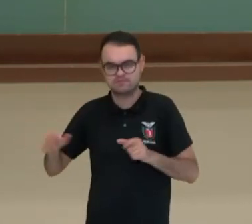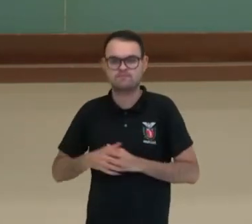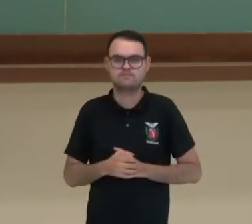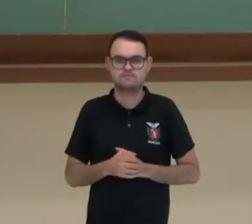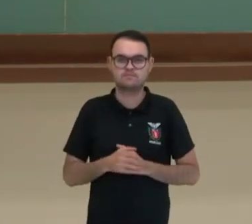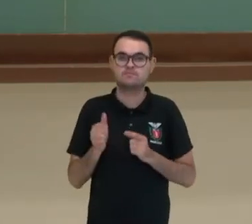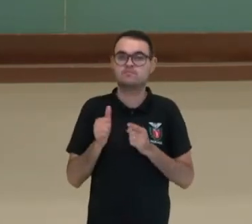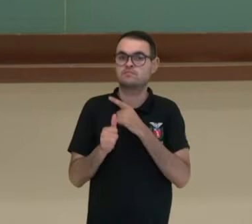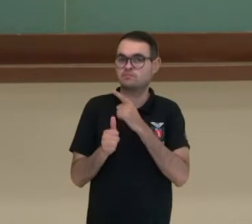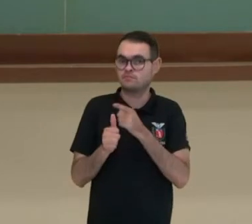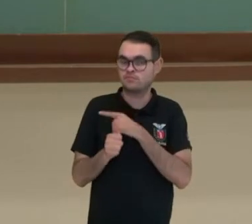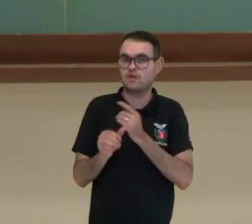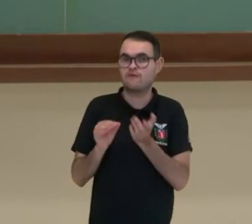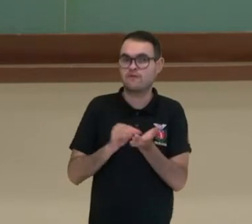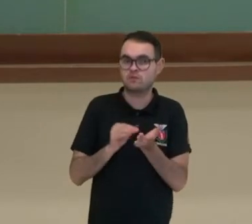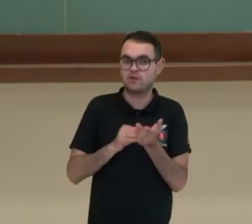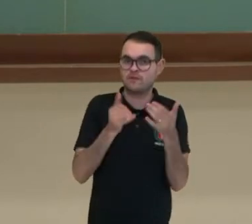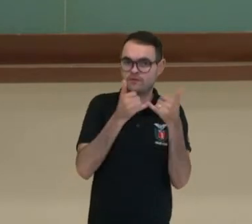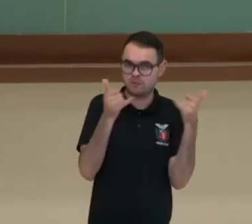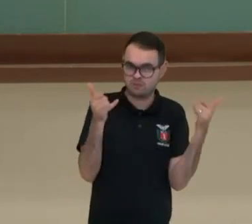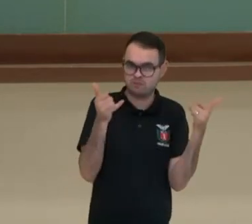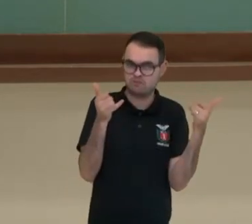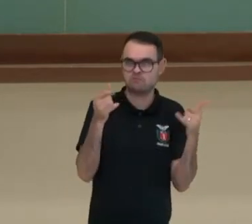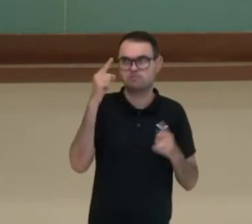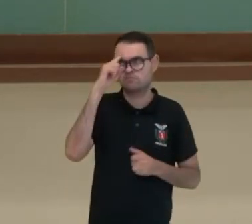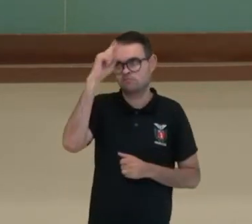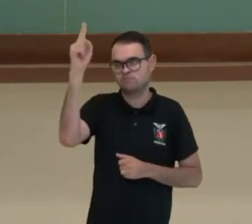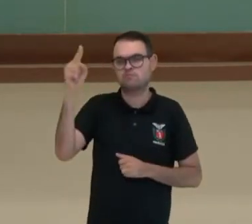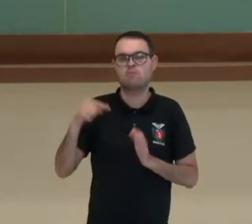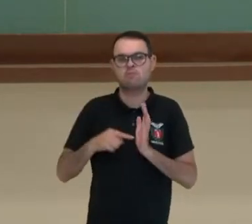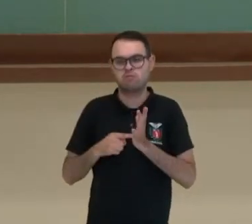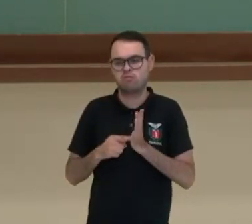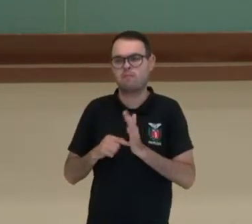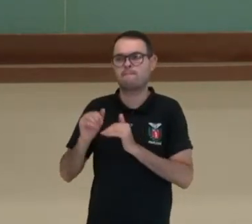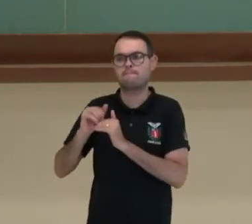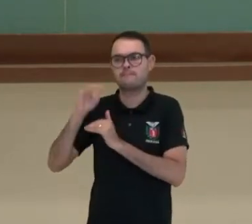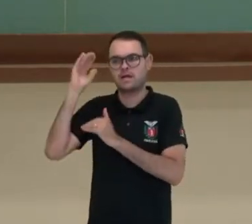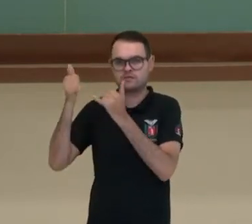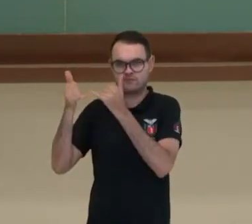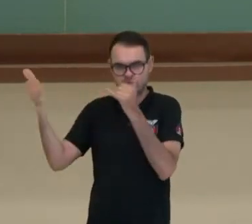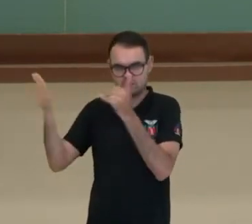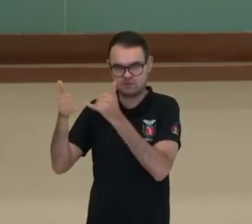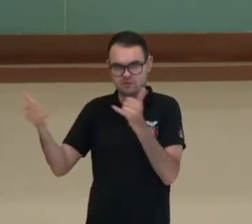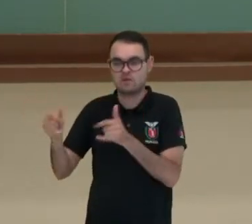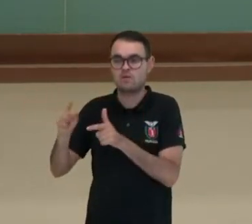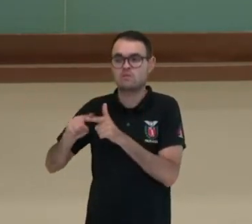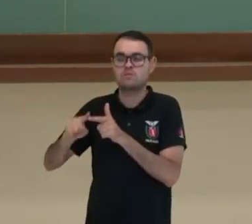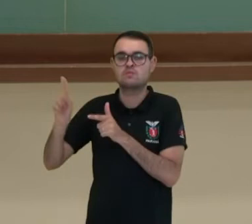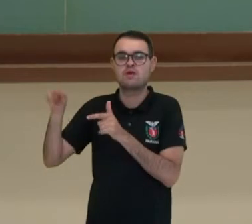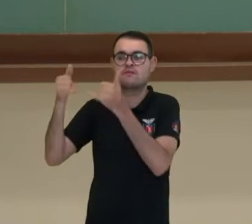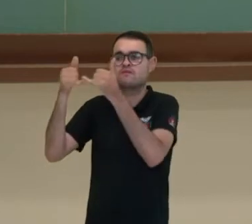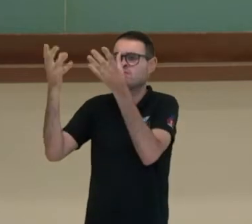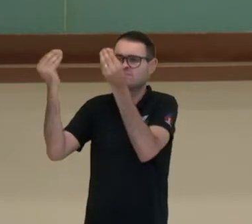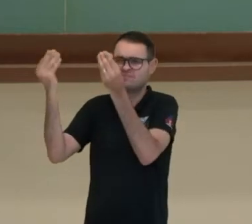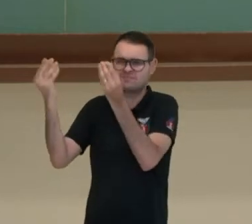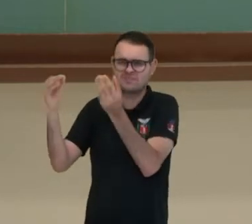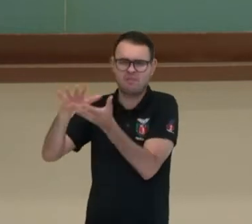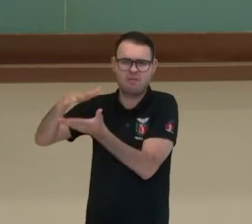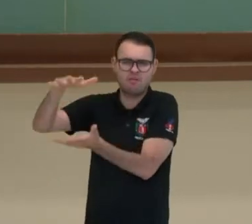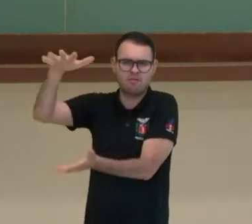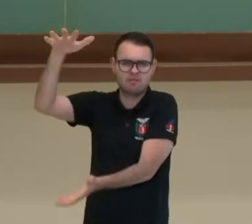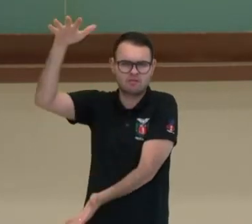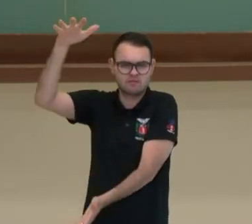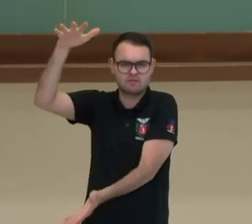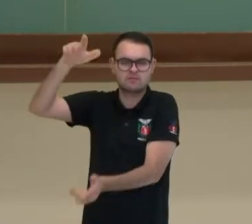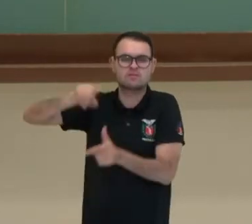momento, faltava fios. Então você inventou uma máquina que produzia mais fios. Só que o problema agora é que você tem muito fio.